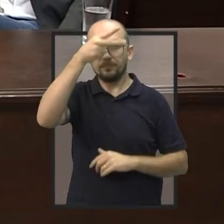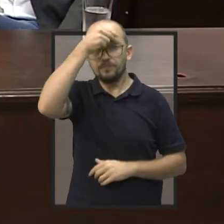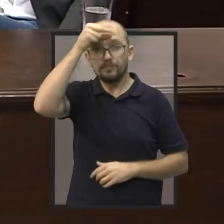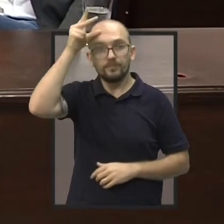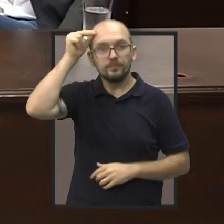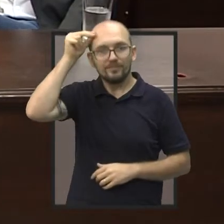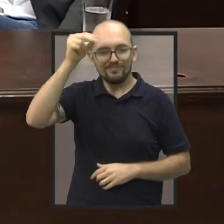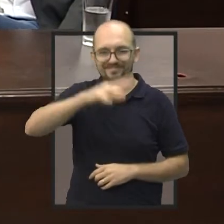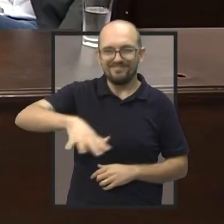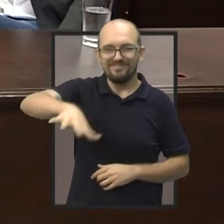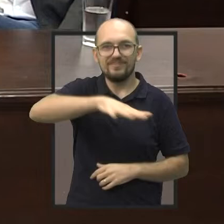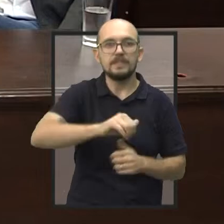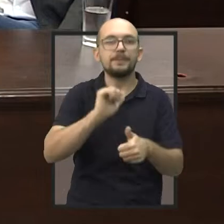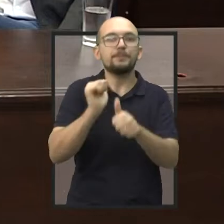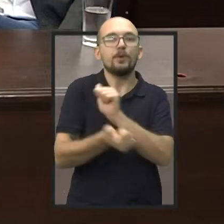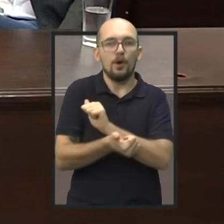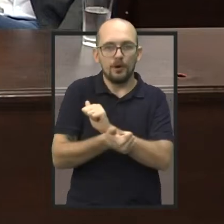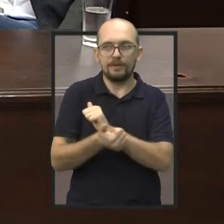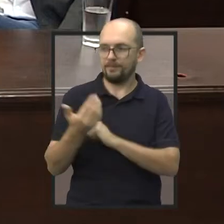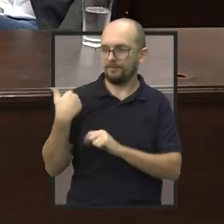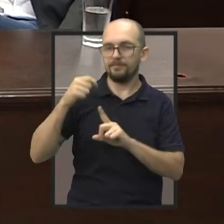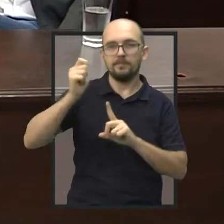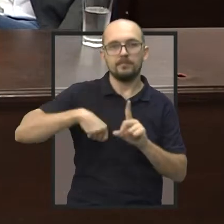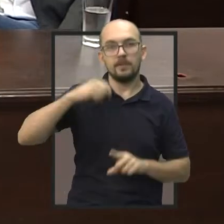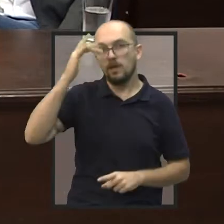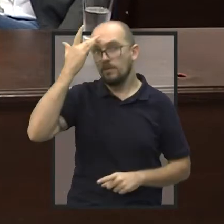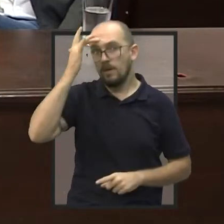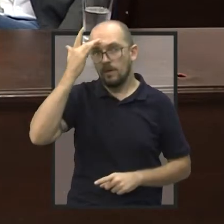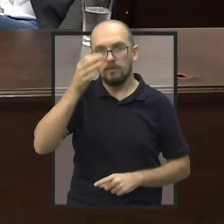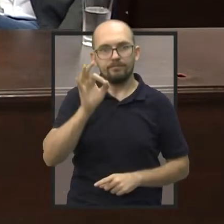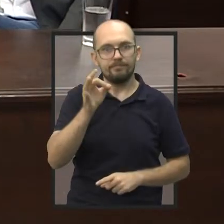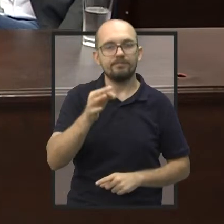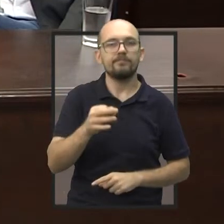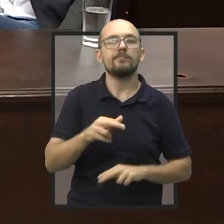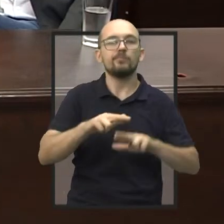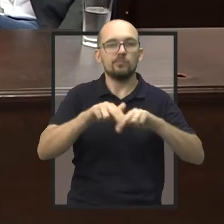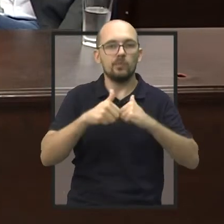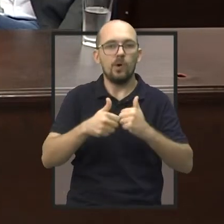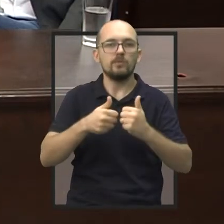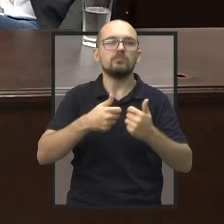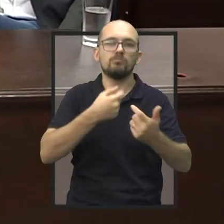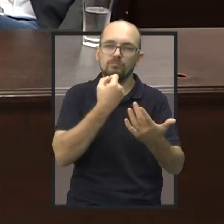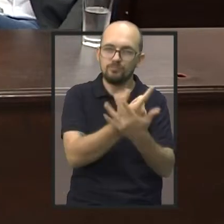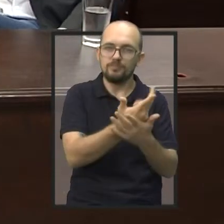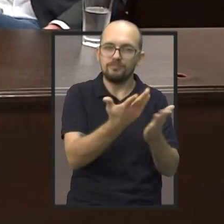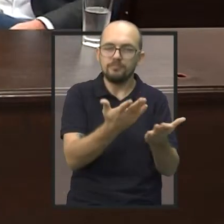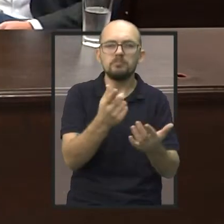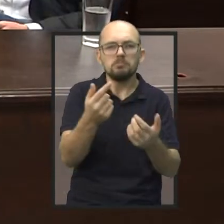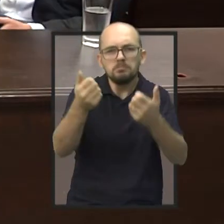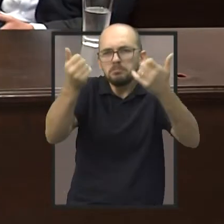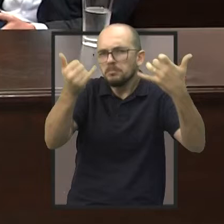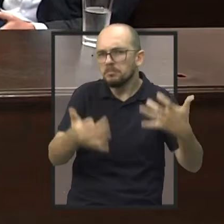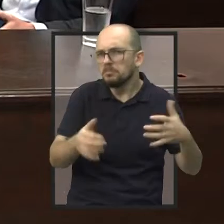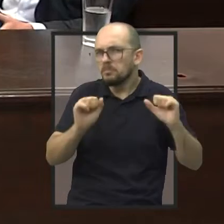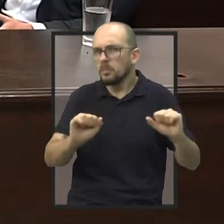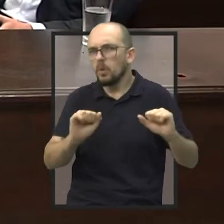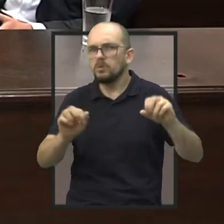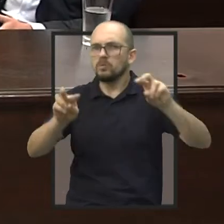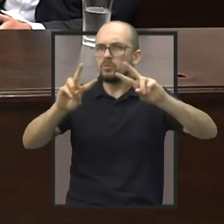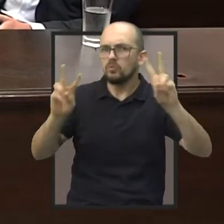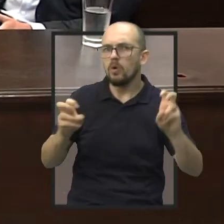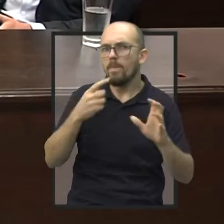para a área do esporte no mês de fevereiro, né? Foi adquirido um serviço. Eu gostaria que o senhor trouxesse mais informações sobre o que é